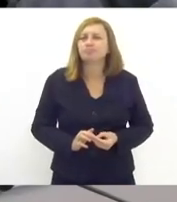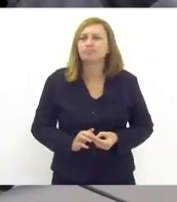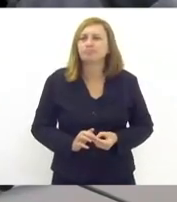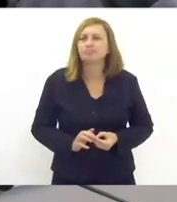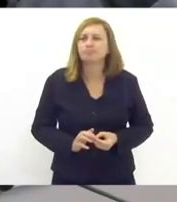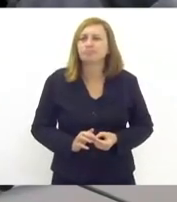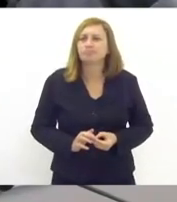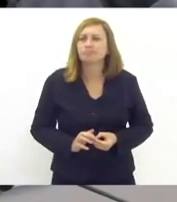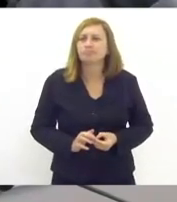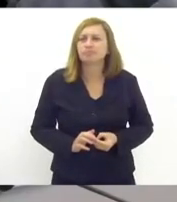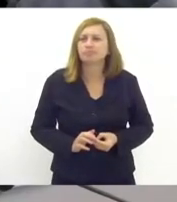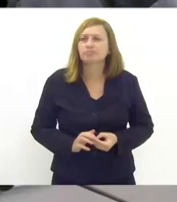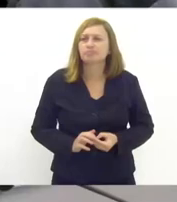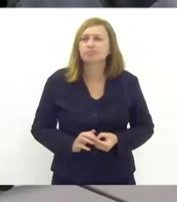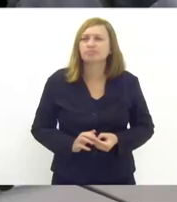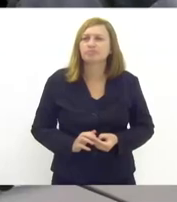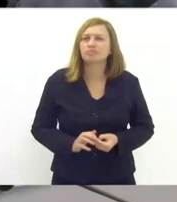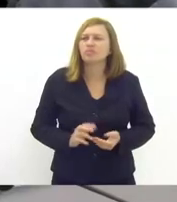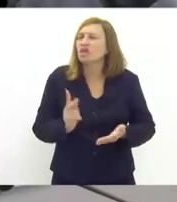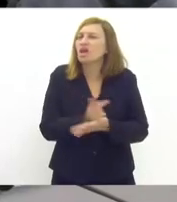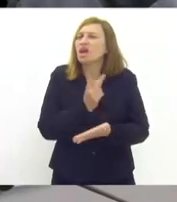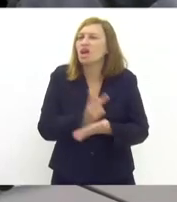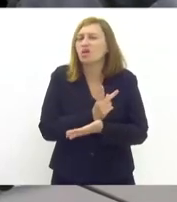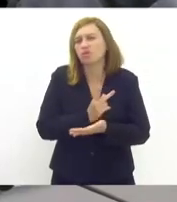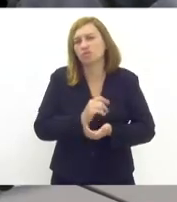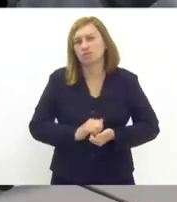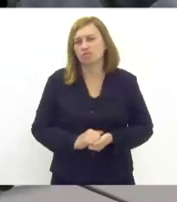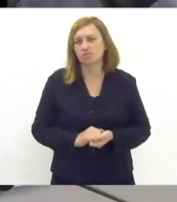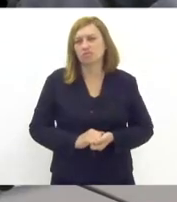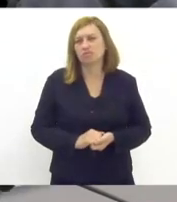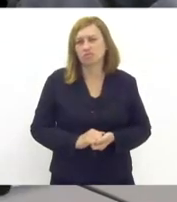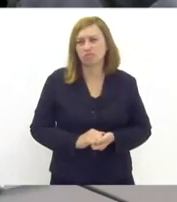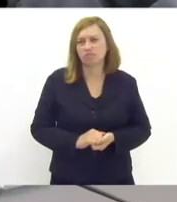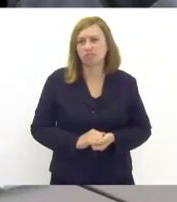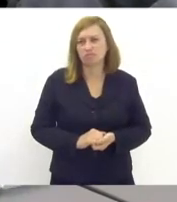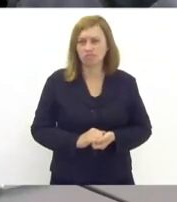que acarreta o cometimento de tantas injustiças?